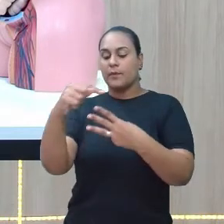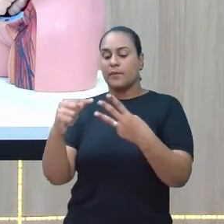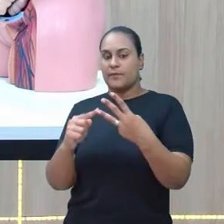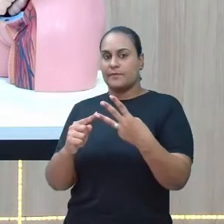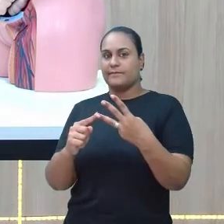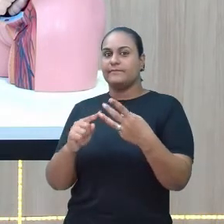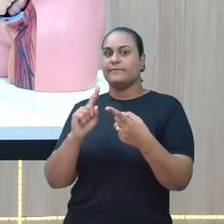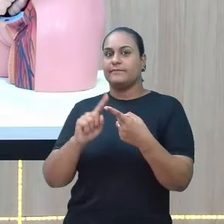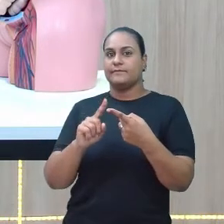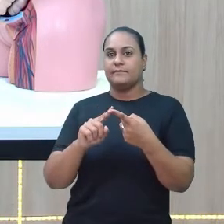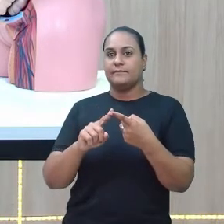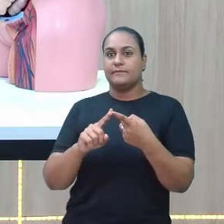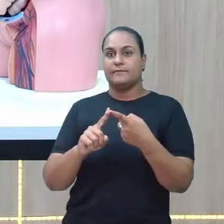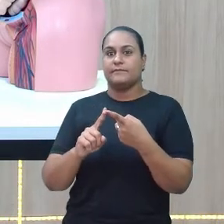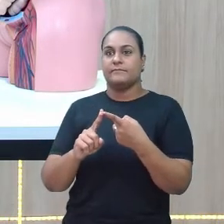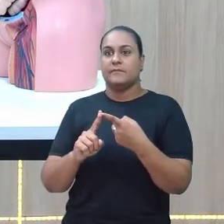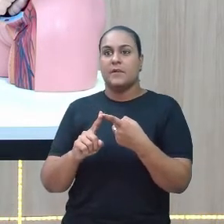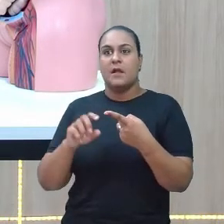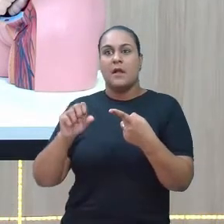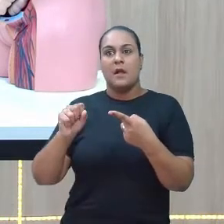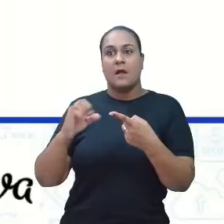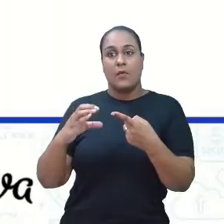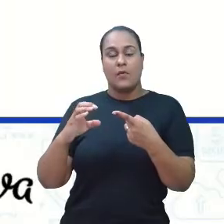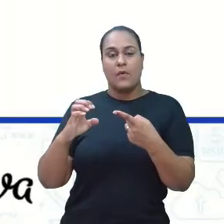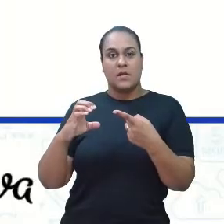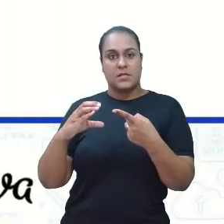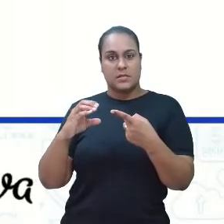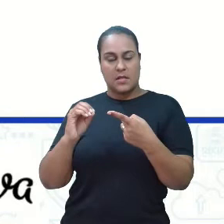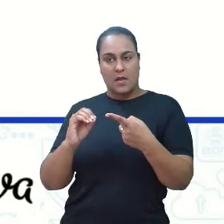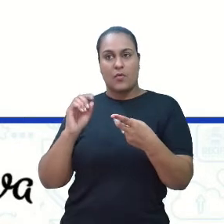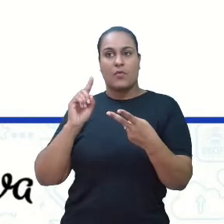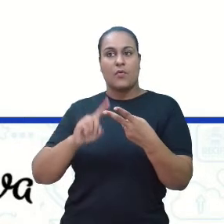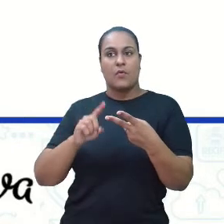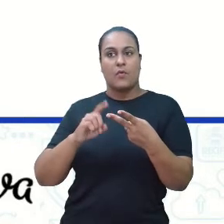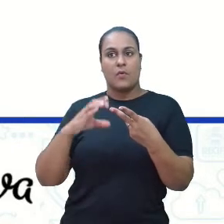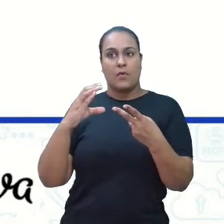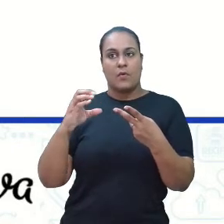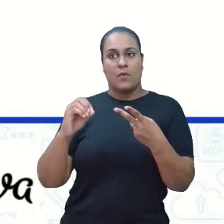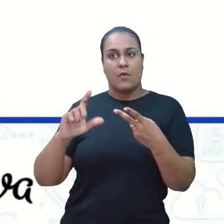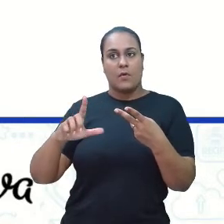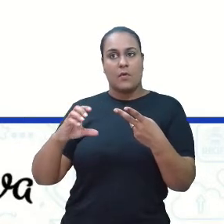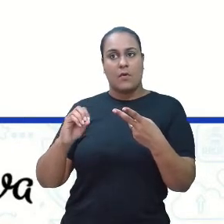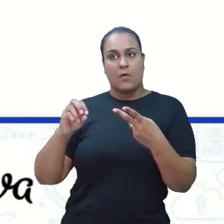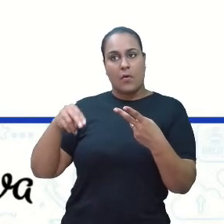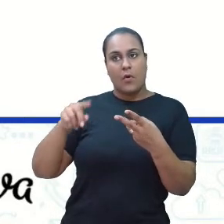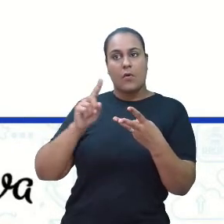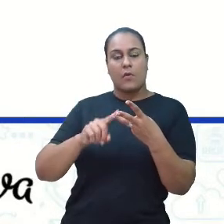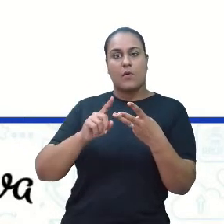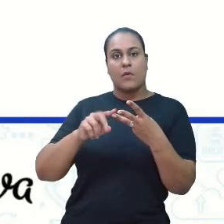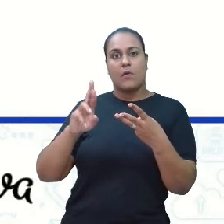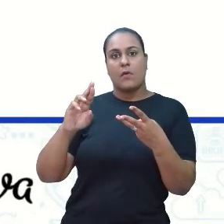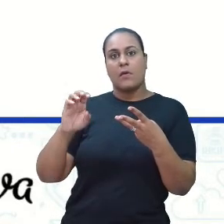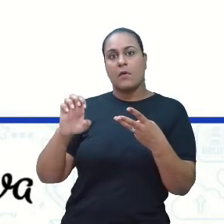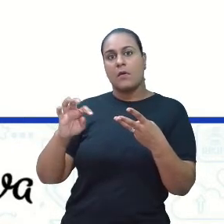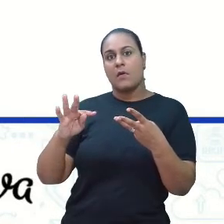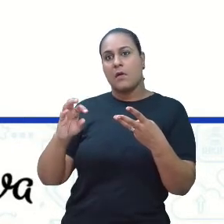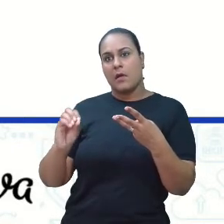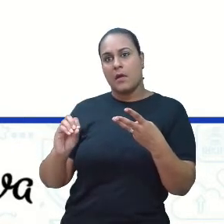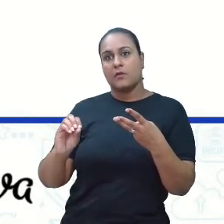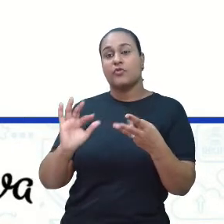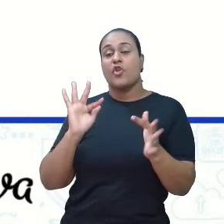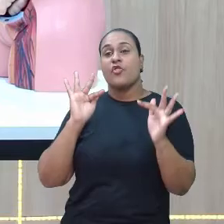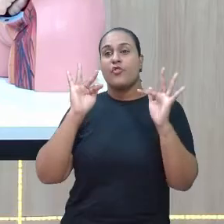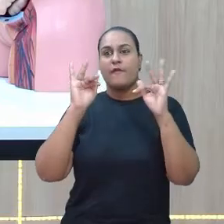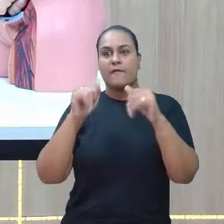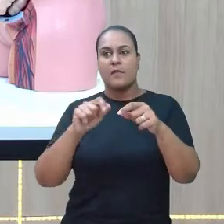porções: o seco, o cólon e o reto. E também a região final do intestino, que